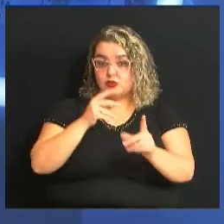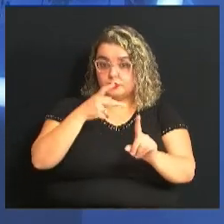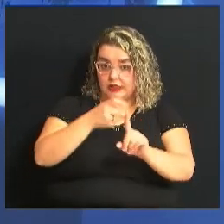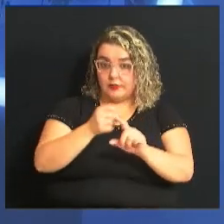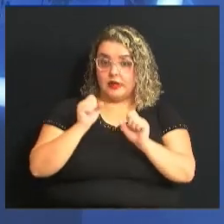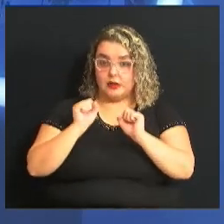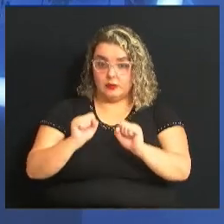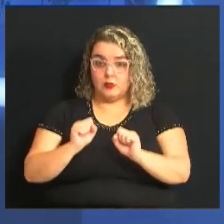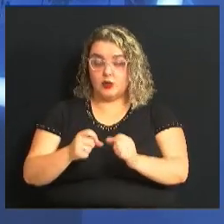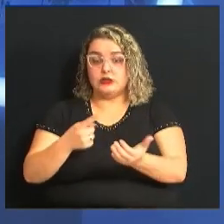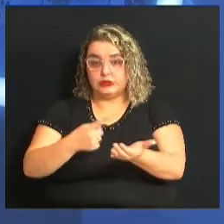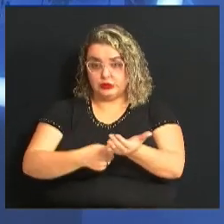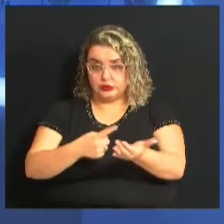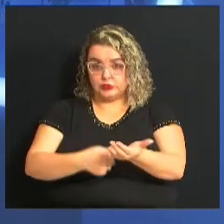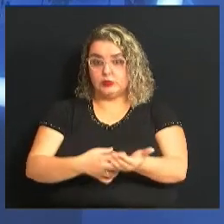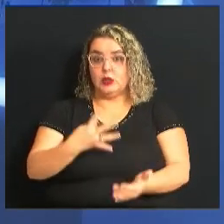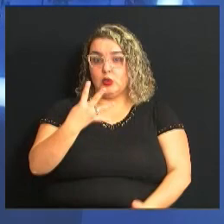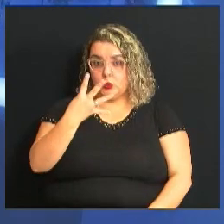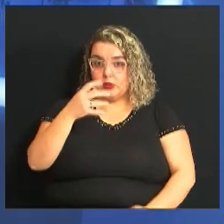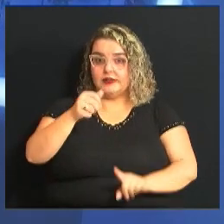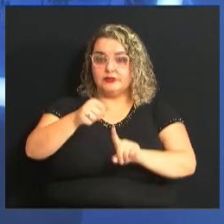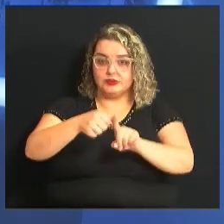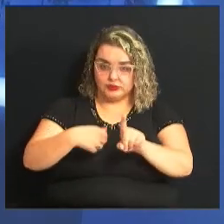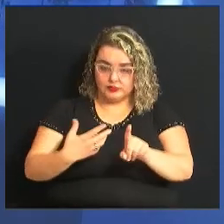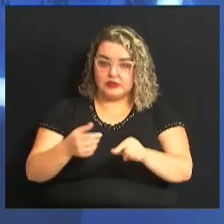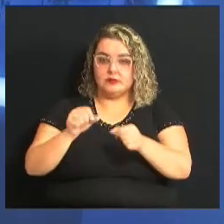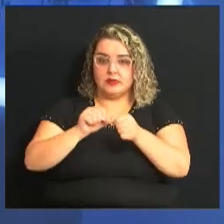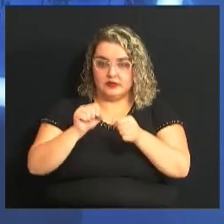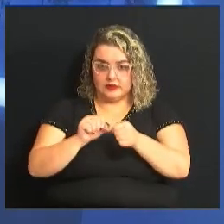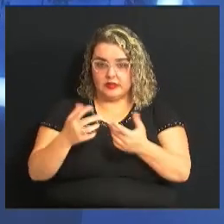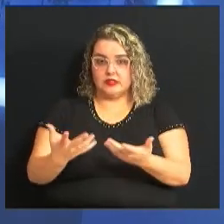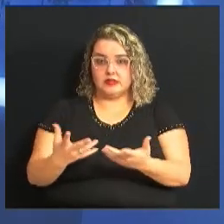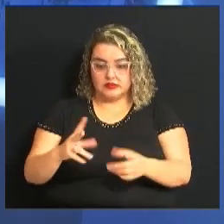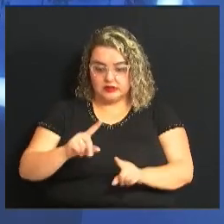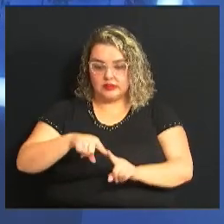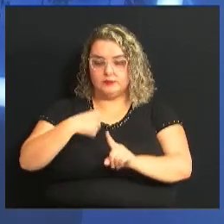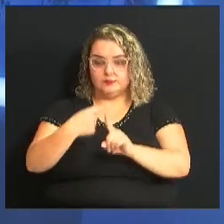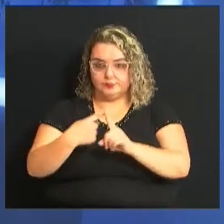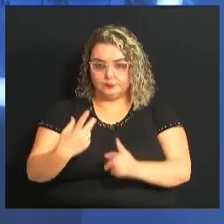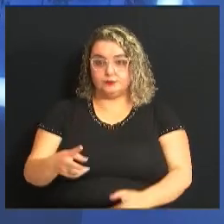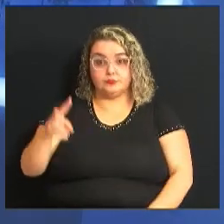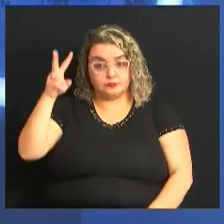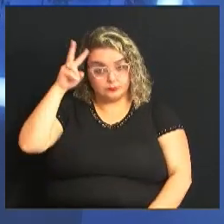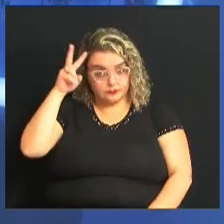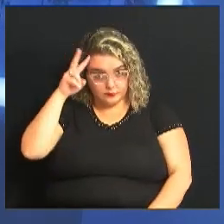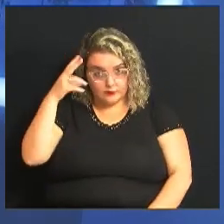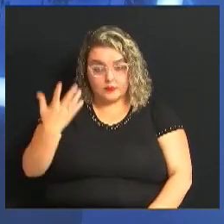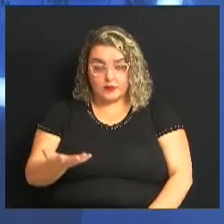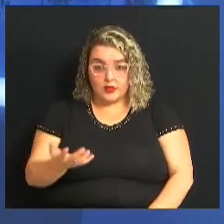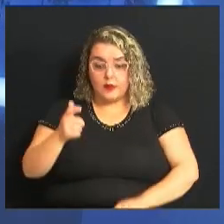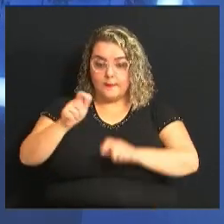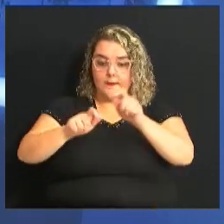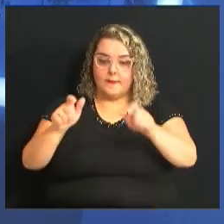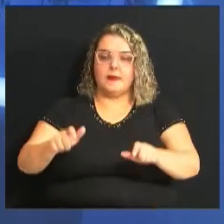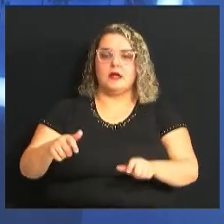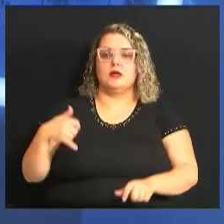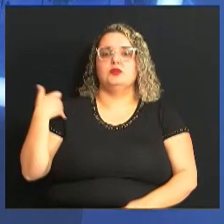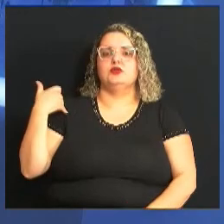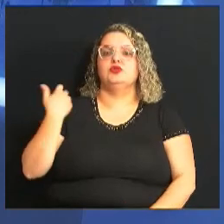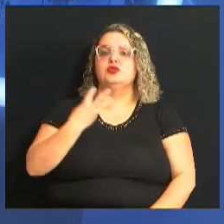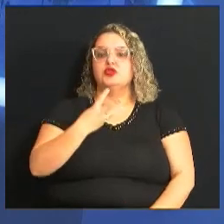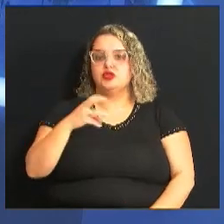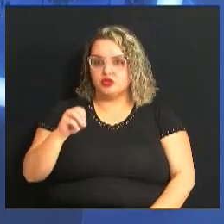possa cumprir esses 4 meses para fazer esse reforço. Então, a partir de segunda-feira, pessoas a partir de 30